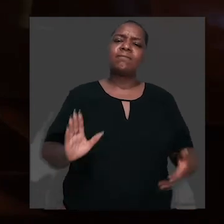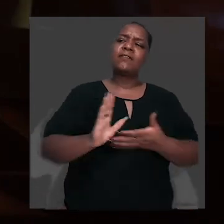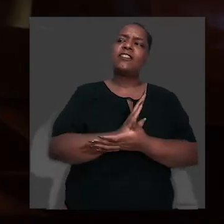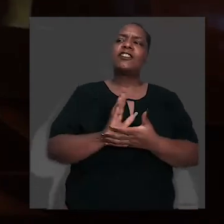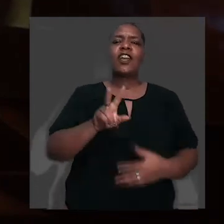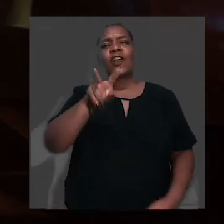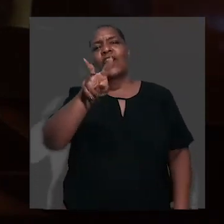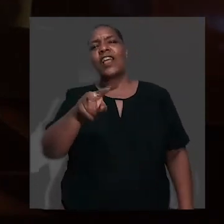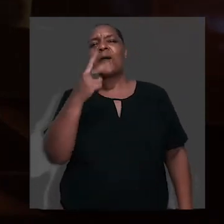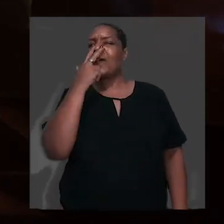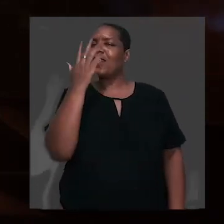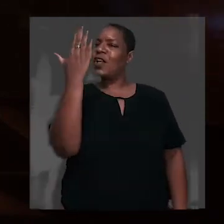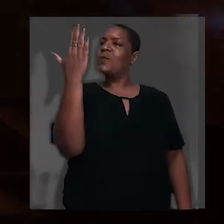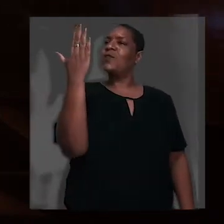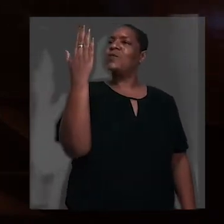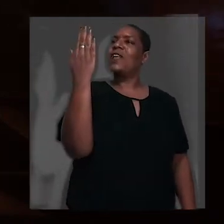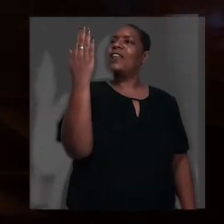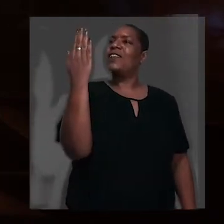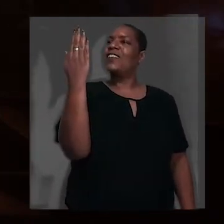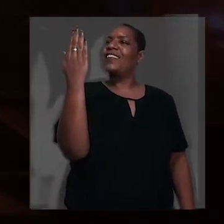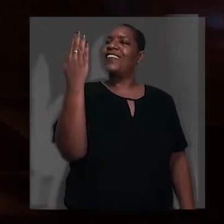Às vezes olhar pra você, tipo, olhar pro espelho.